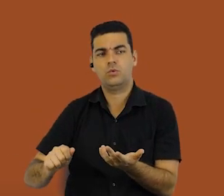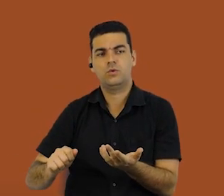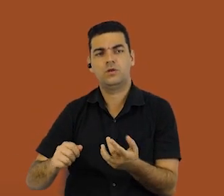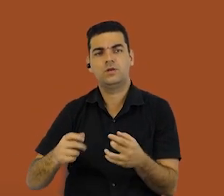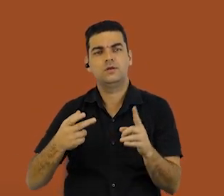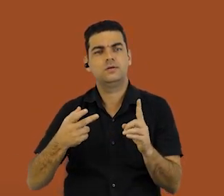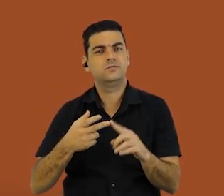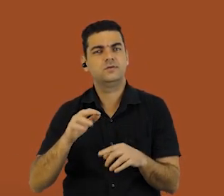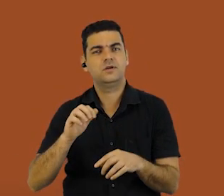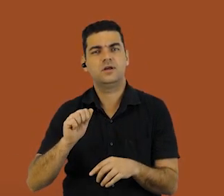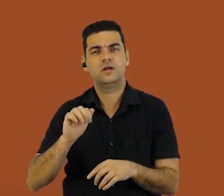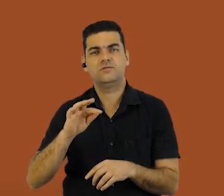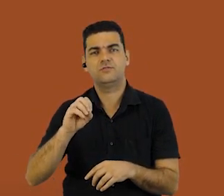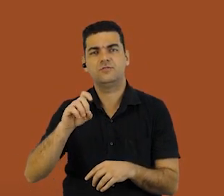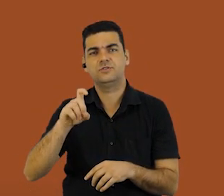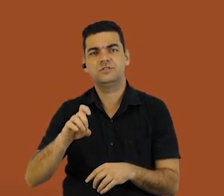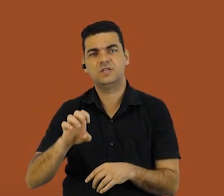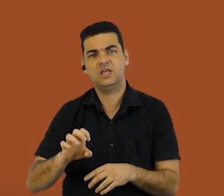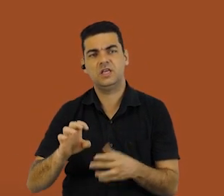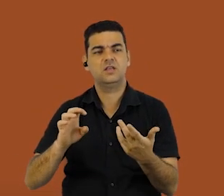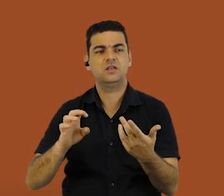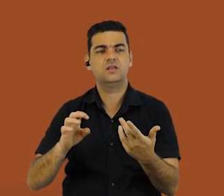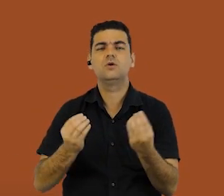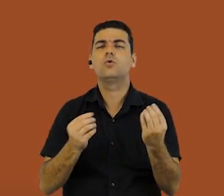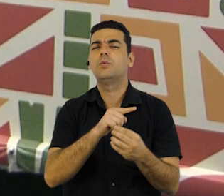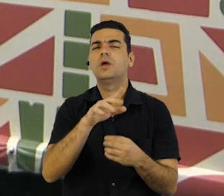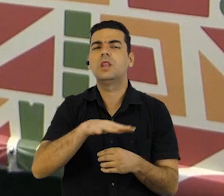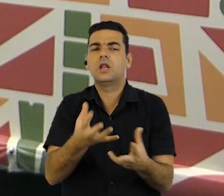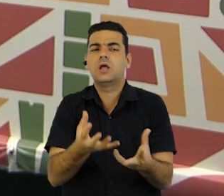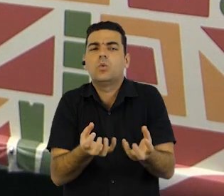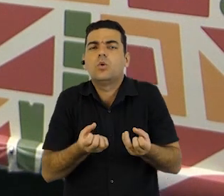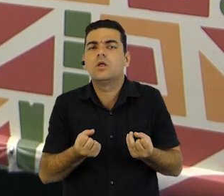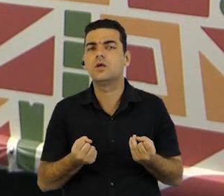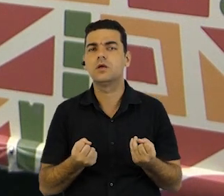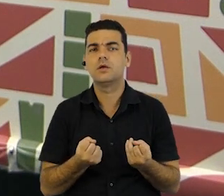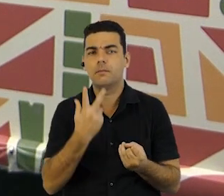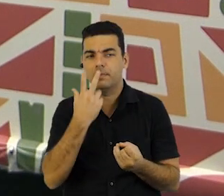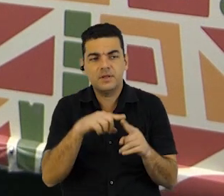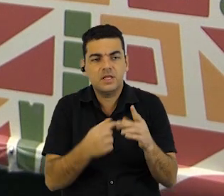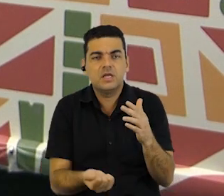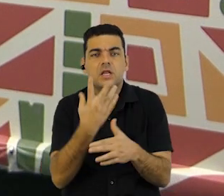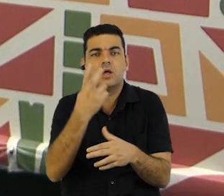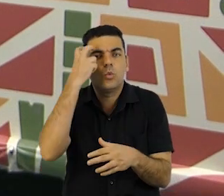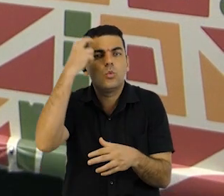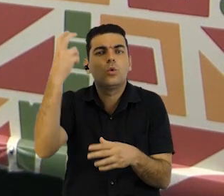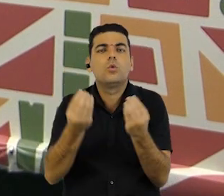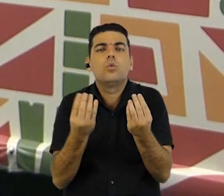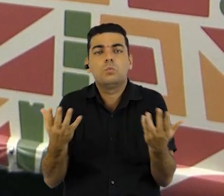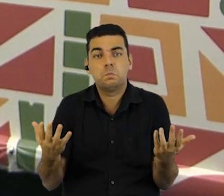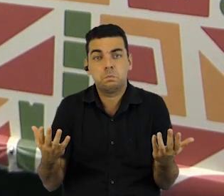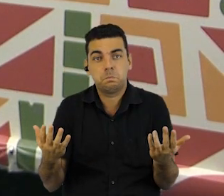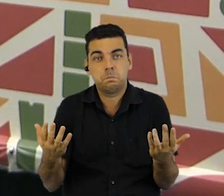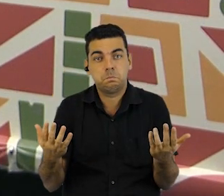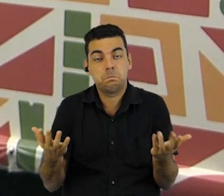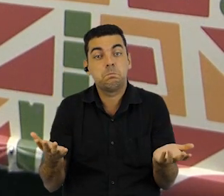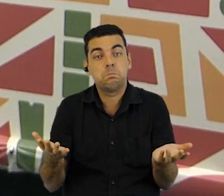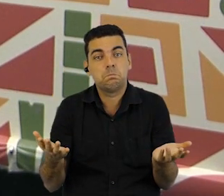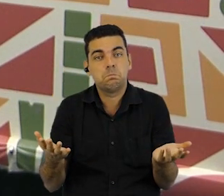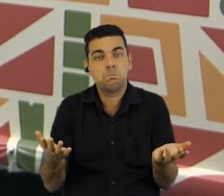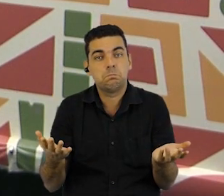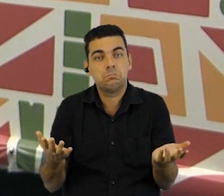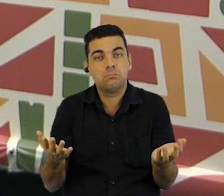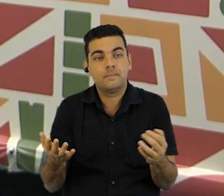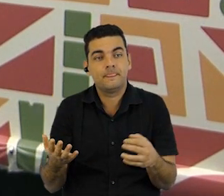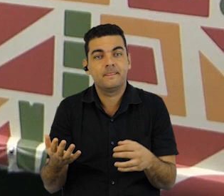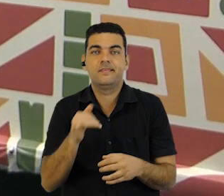de afoxés, de terreiros, são acolhidos na sua produção cultural. Como é que eles